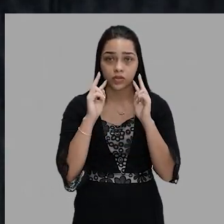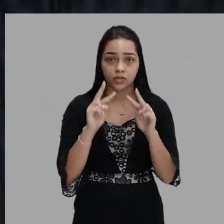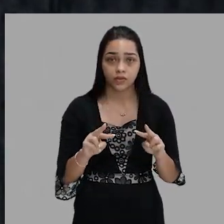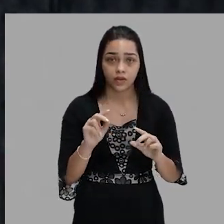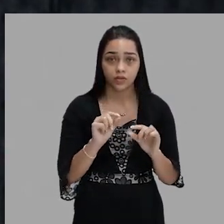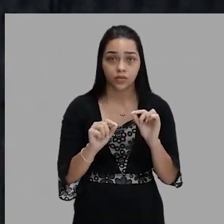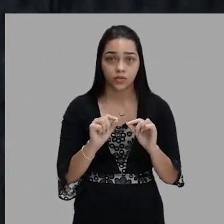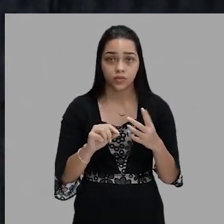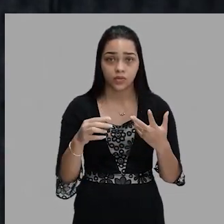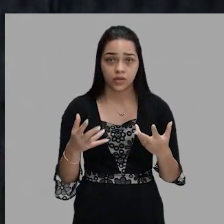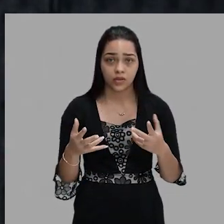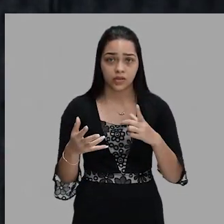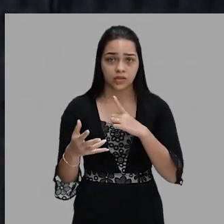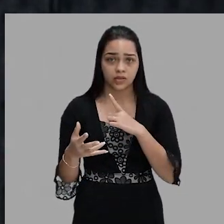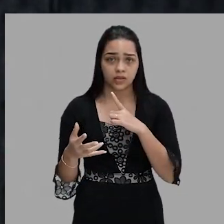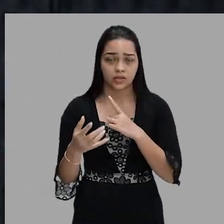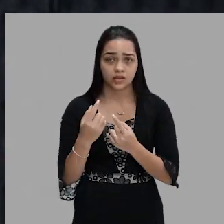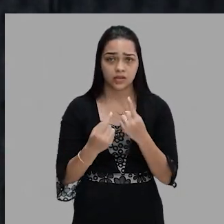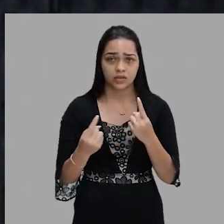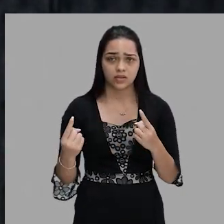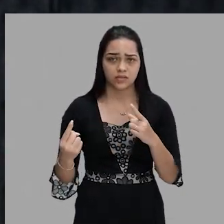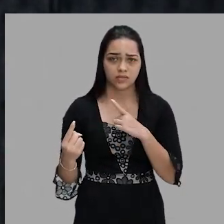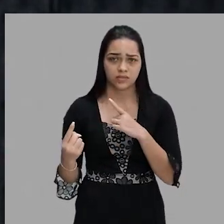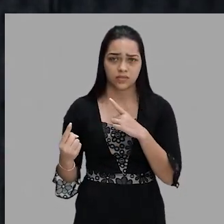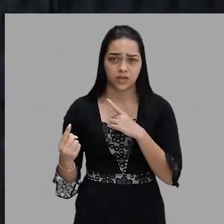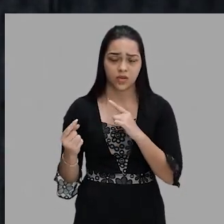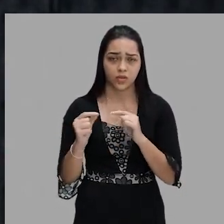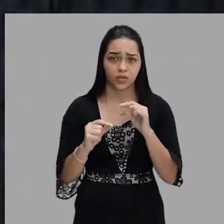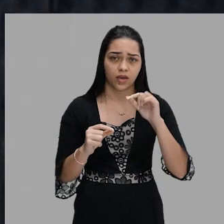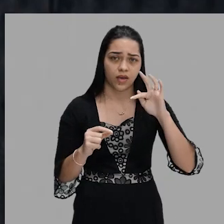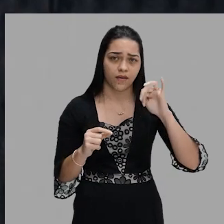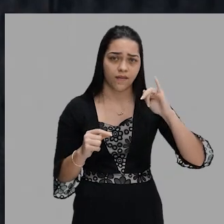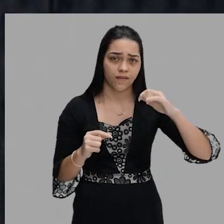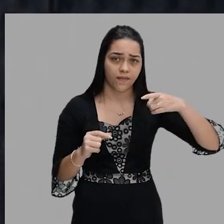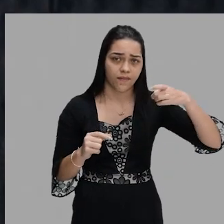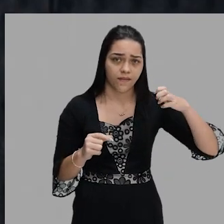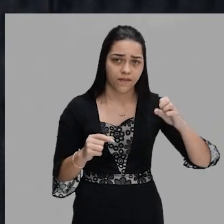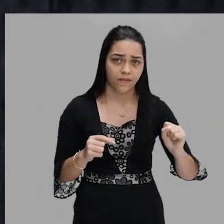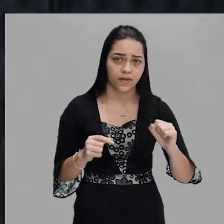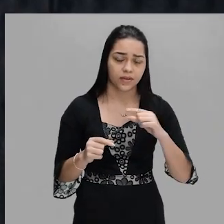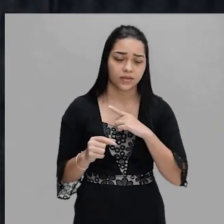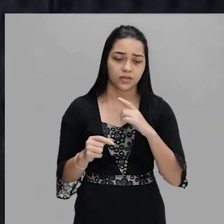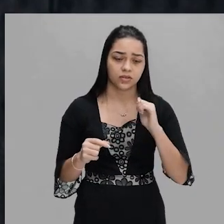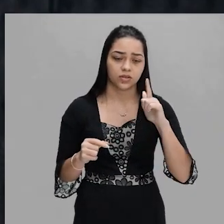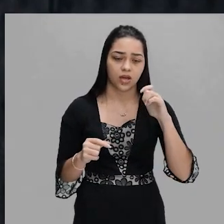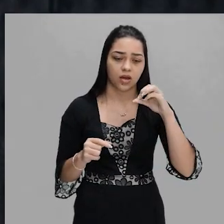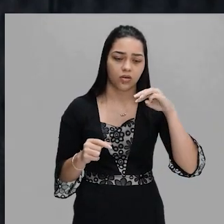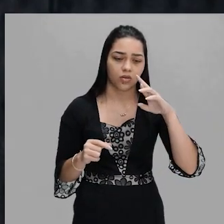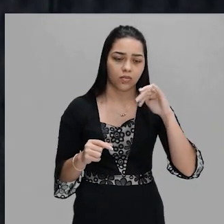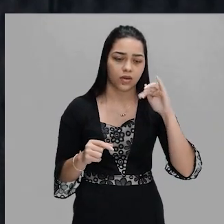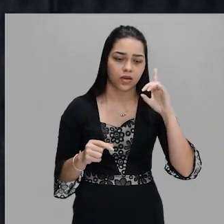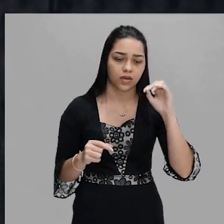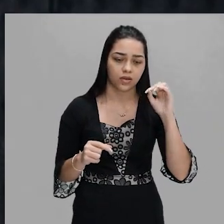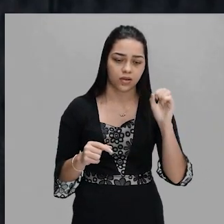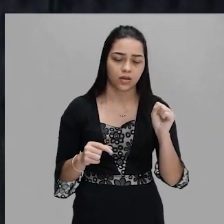ó. Observa que cada nervo tem feixes, né, de aglomerados